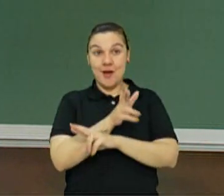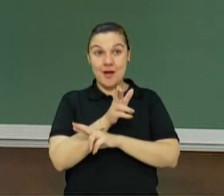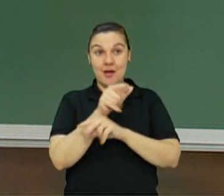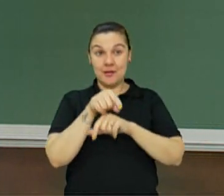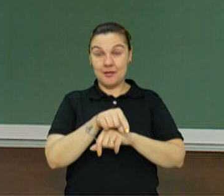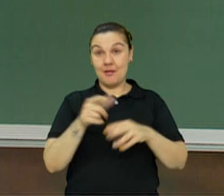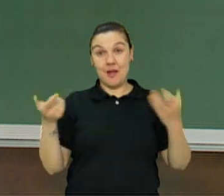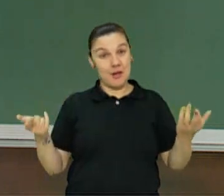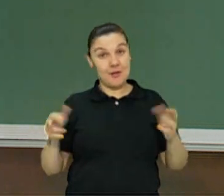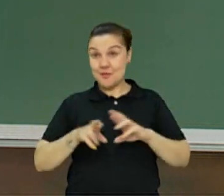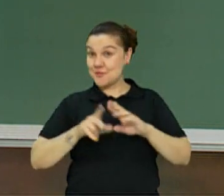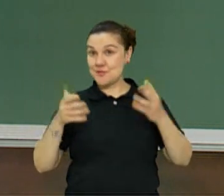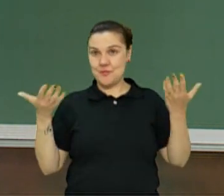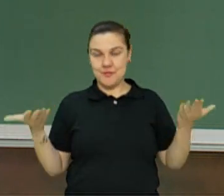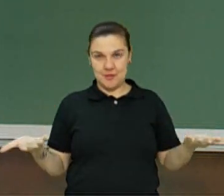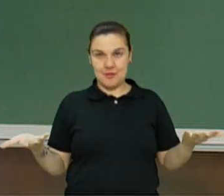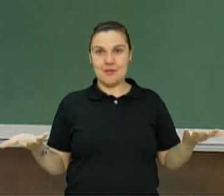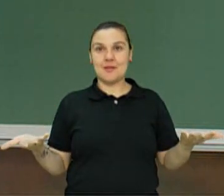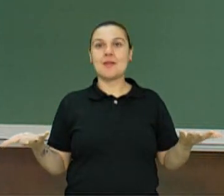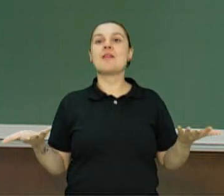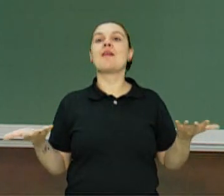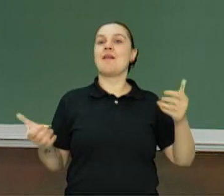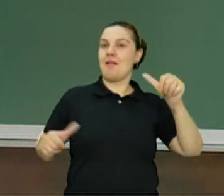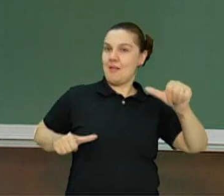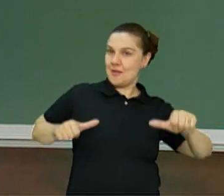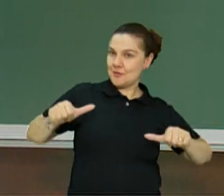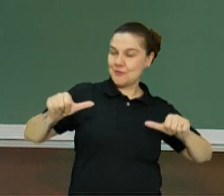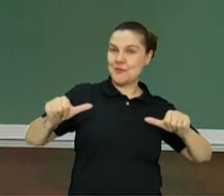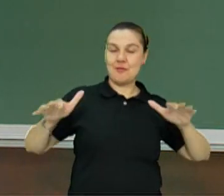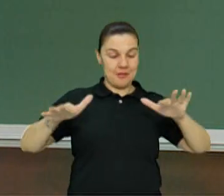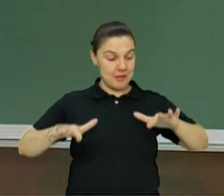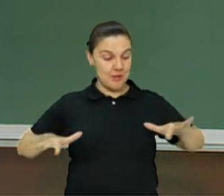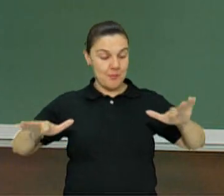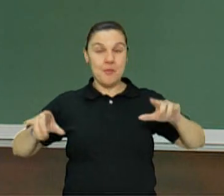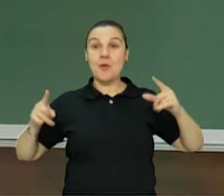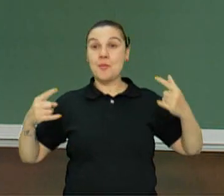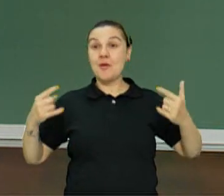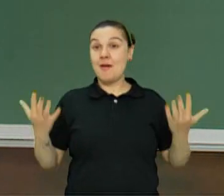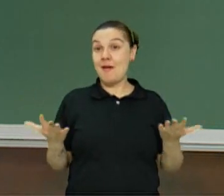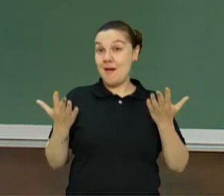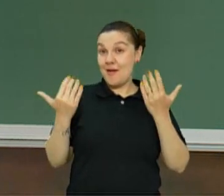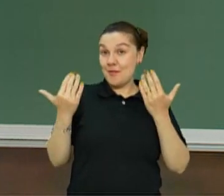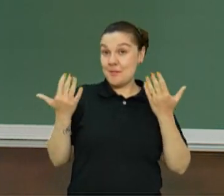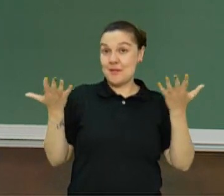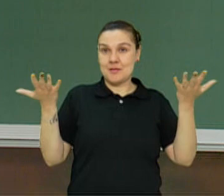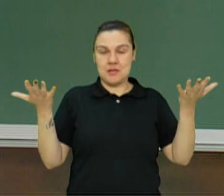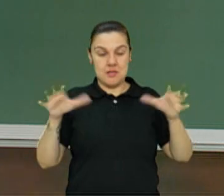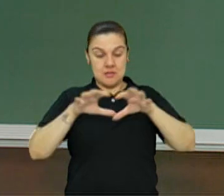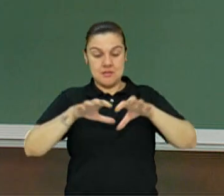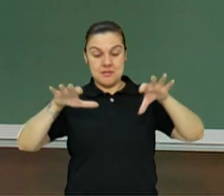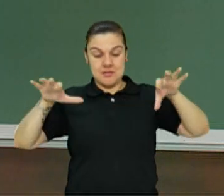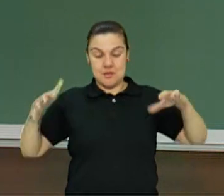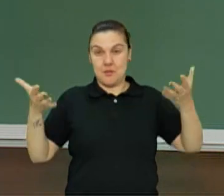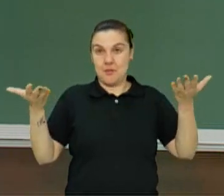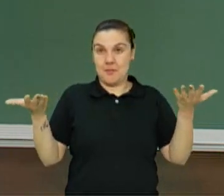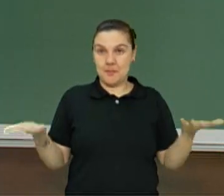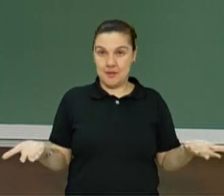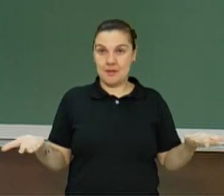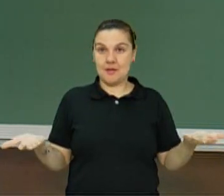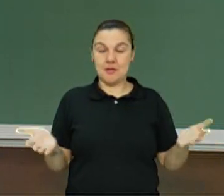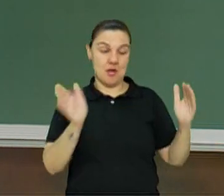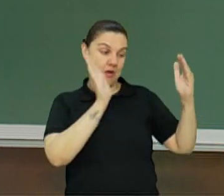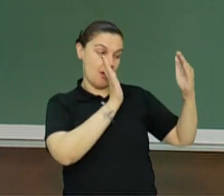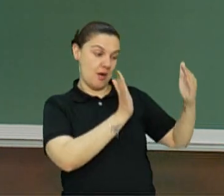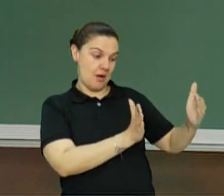e daquelas. Elas sofreram alterações ambientais diferentes uma das outras. Estão separadas geograficamente, então